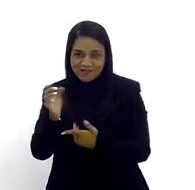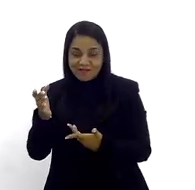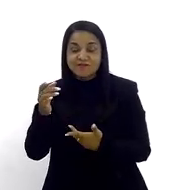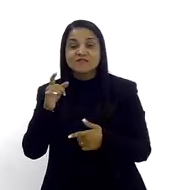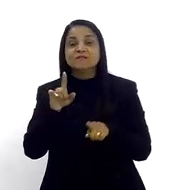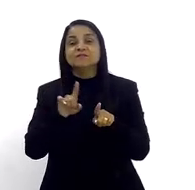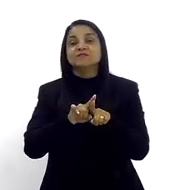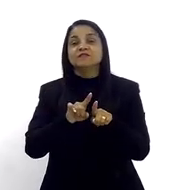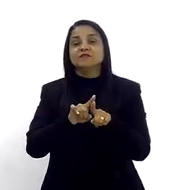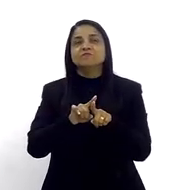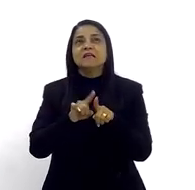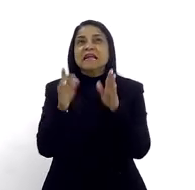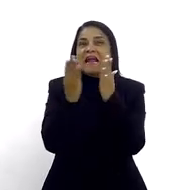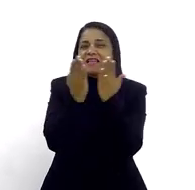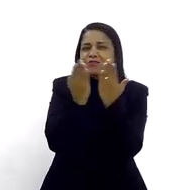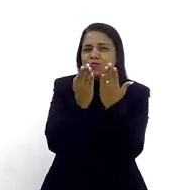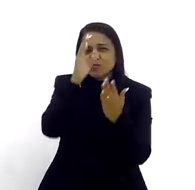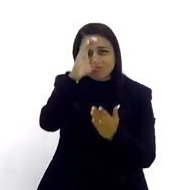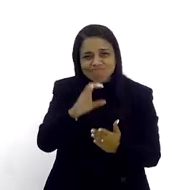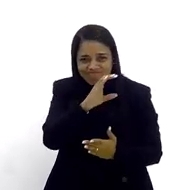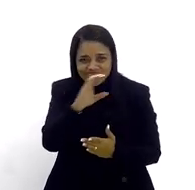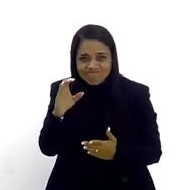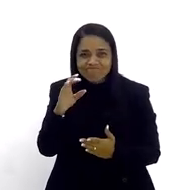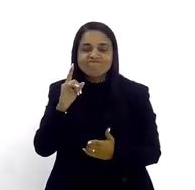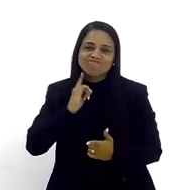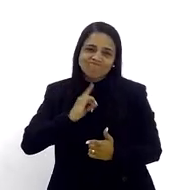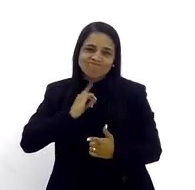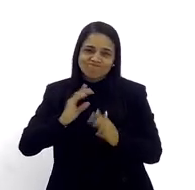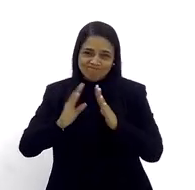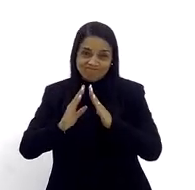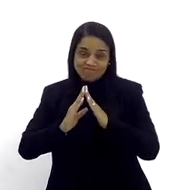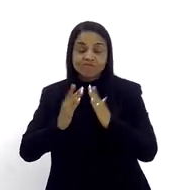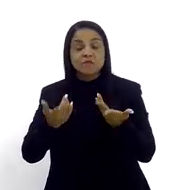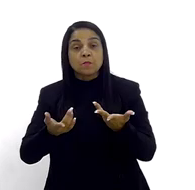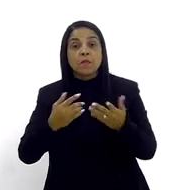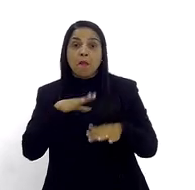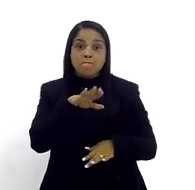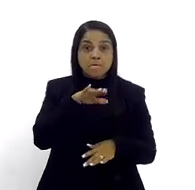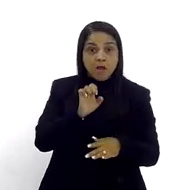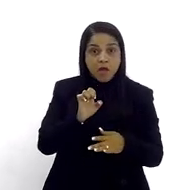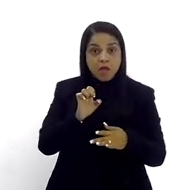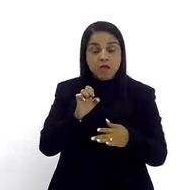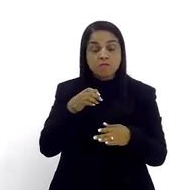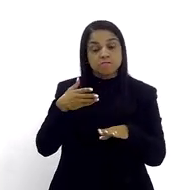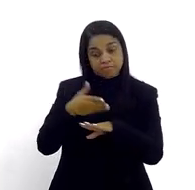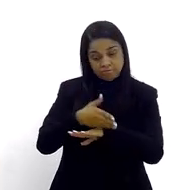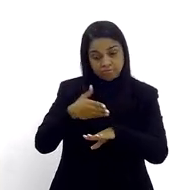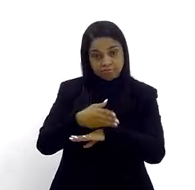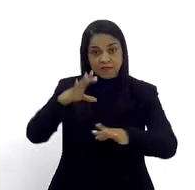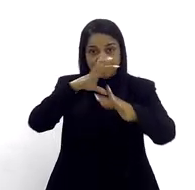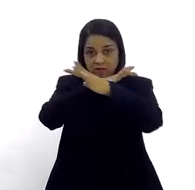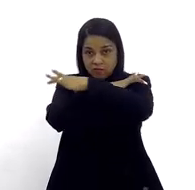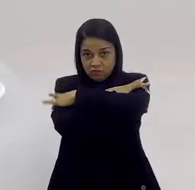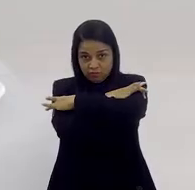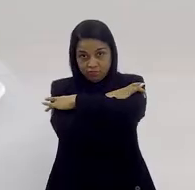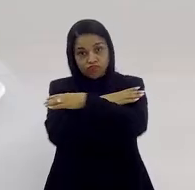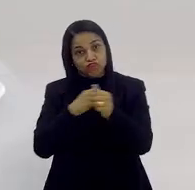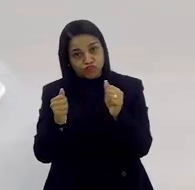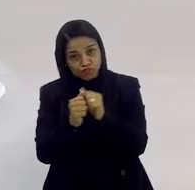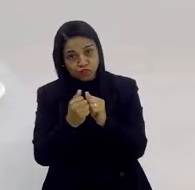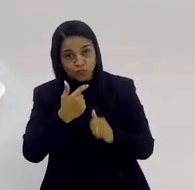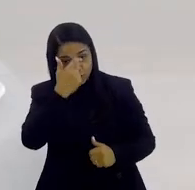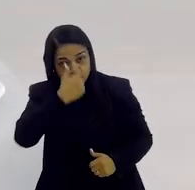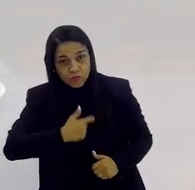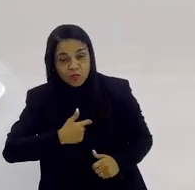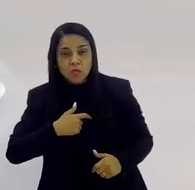é muito católico então é e a minha mãe frequenta o Candomblé comigo hoje e